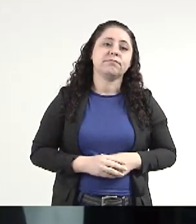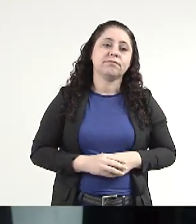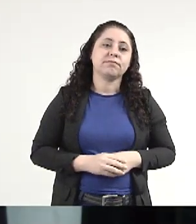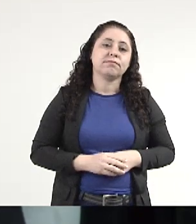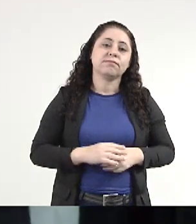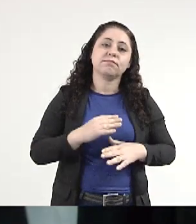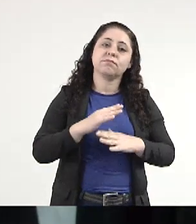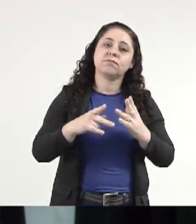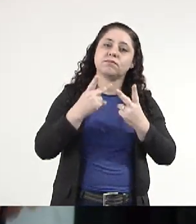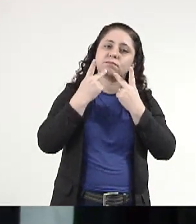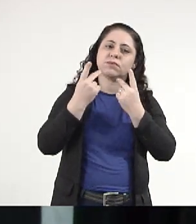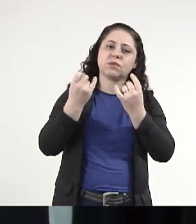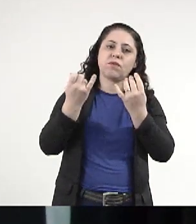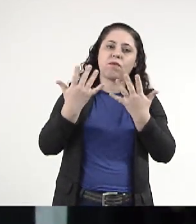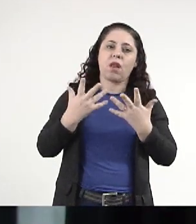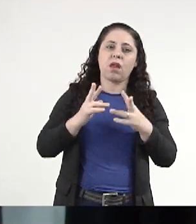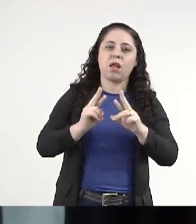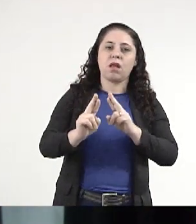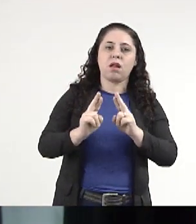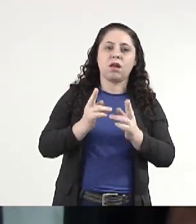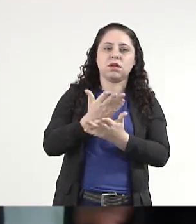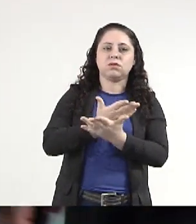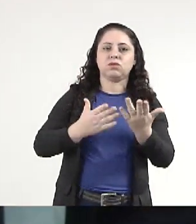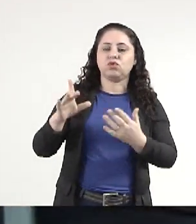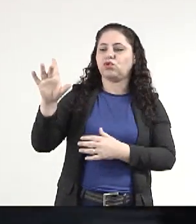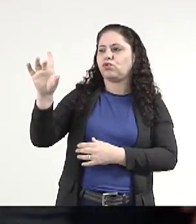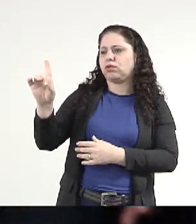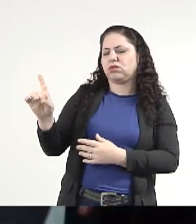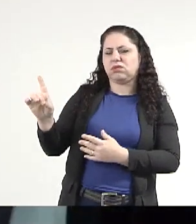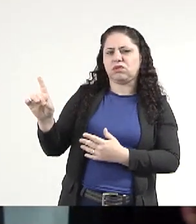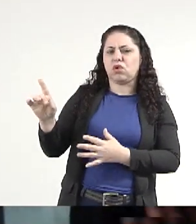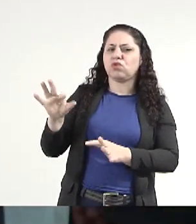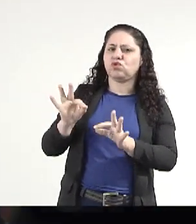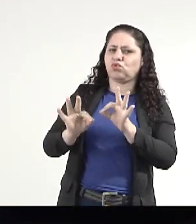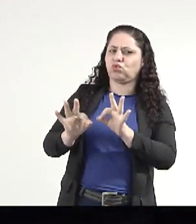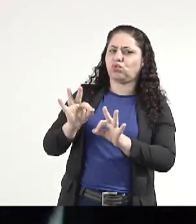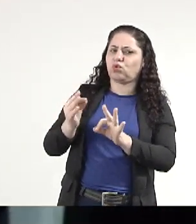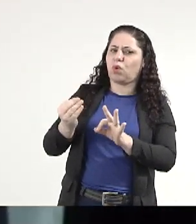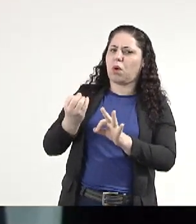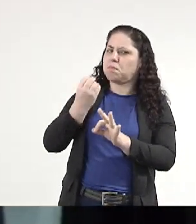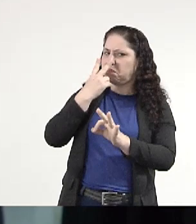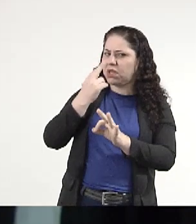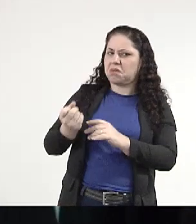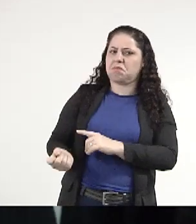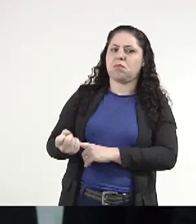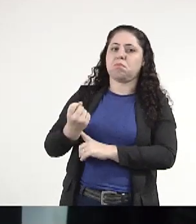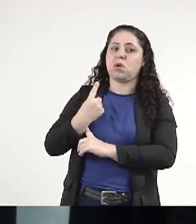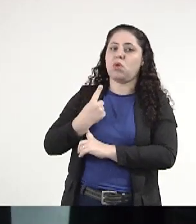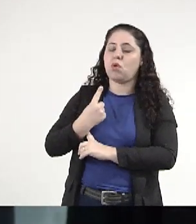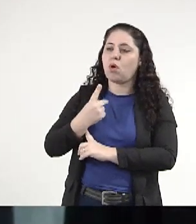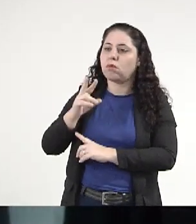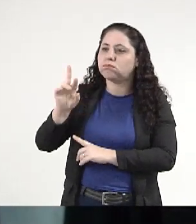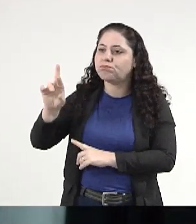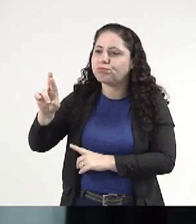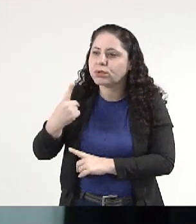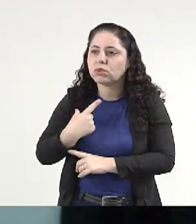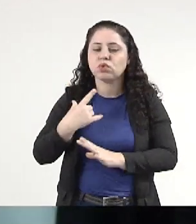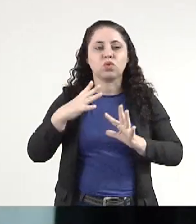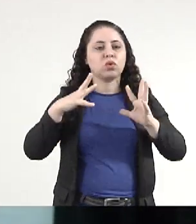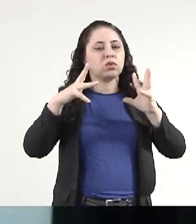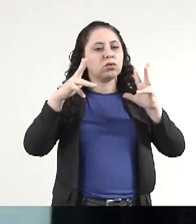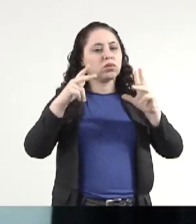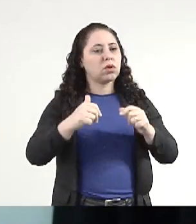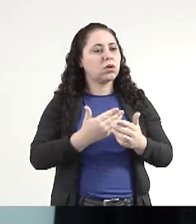Tudo que Vossa Excelência falou em relação à direita, eu julgo assim como uma grande ofensa a todos